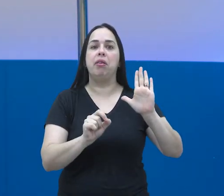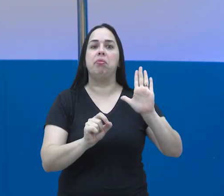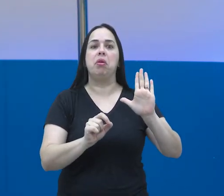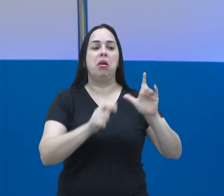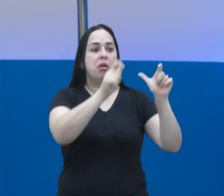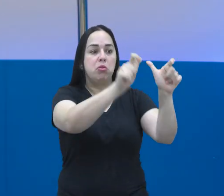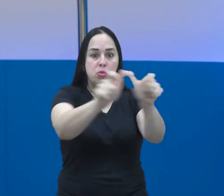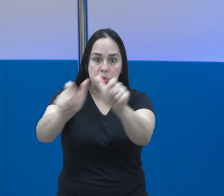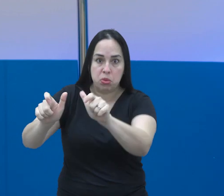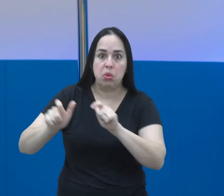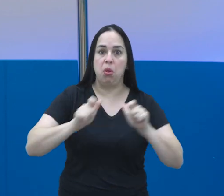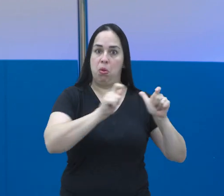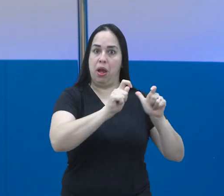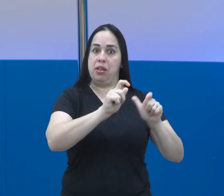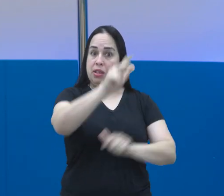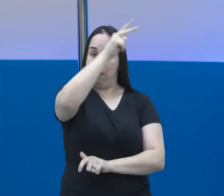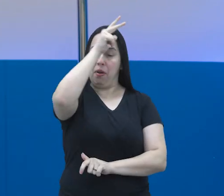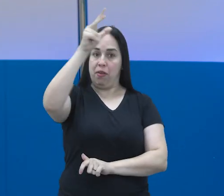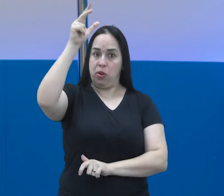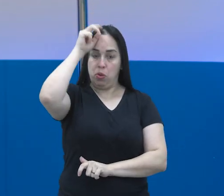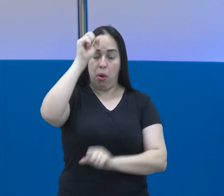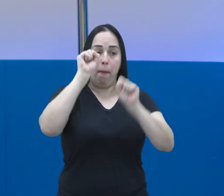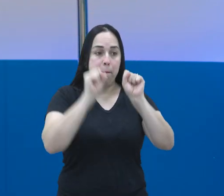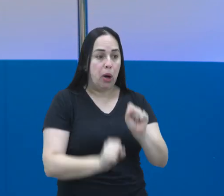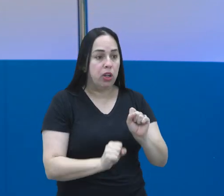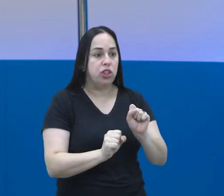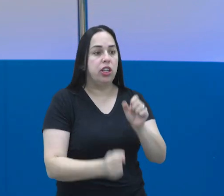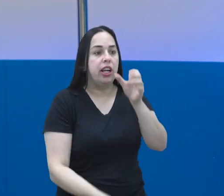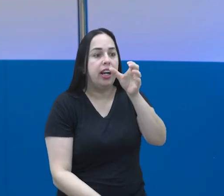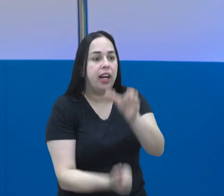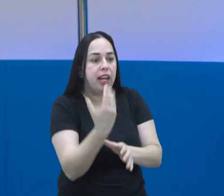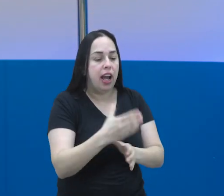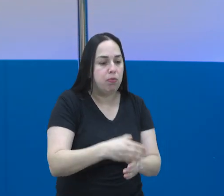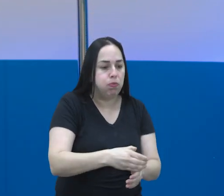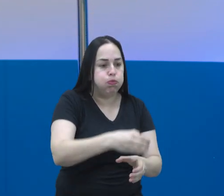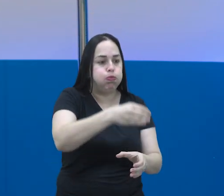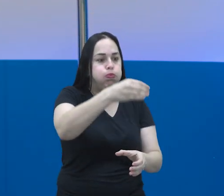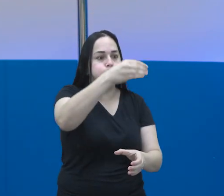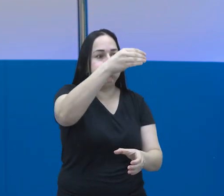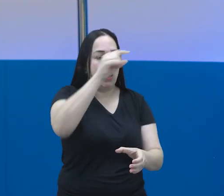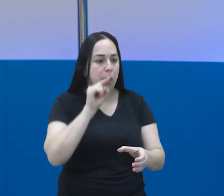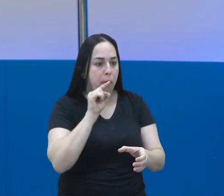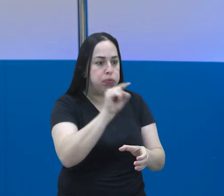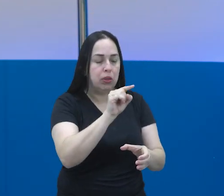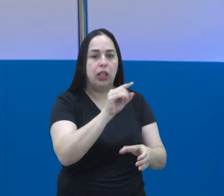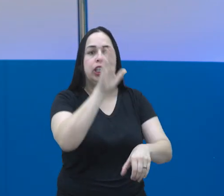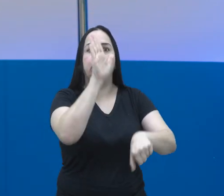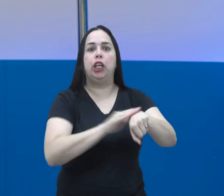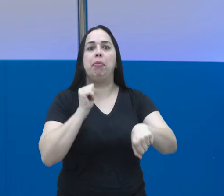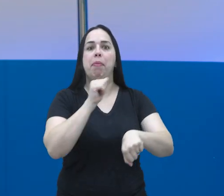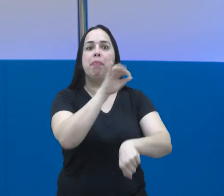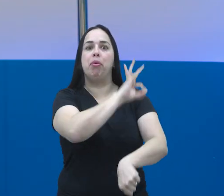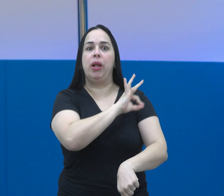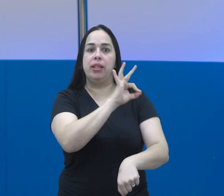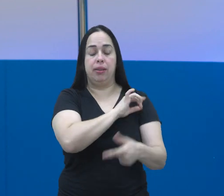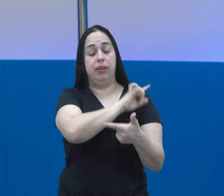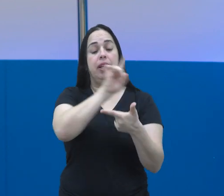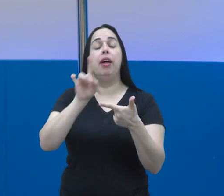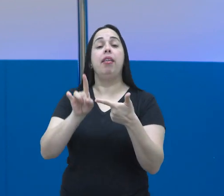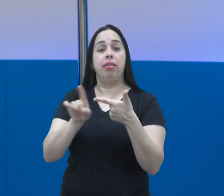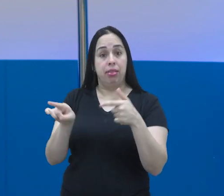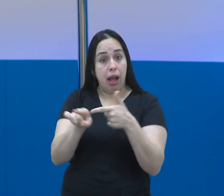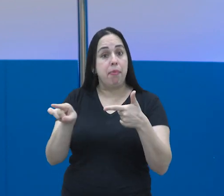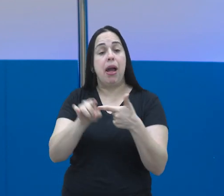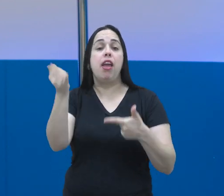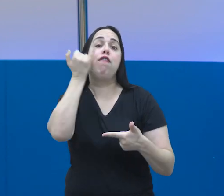de segurança com botão de emergência em áreas públicas de São José. Tem ainda informações sobre um projeto